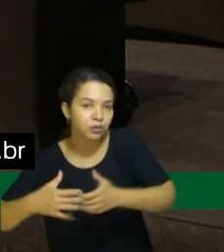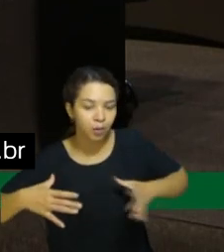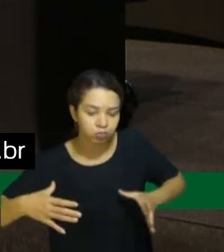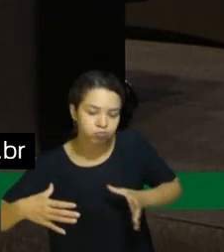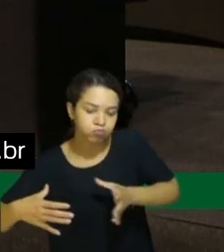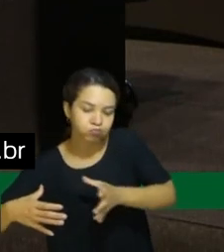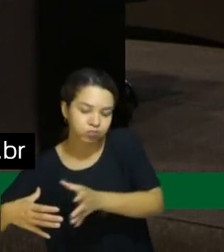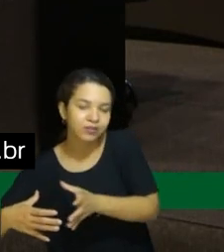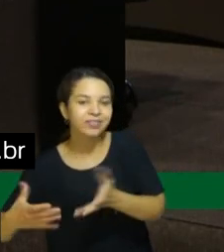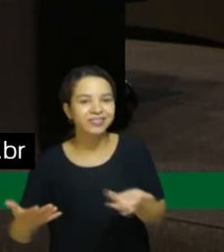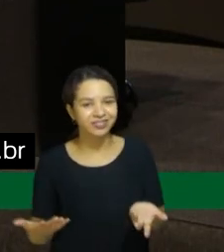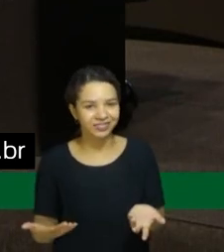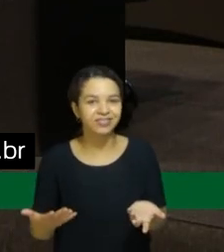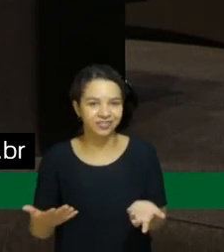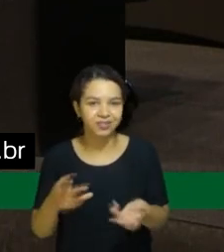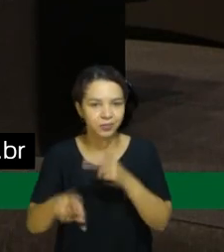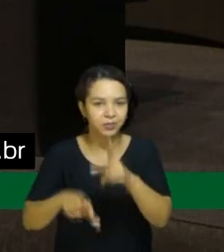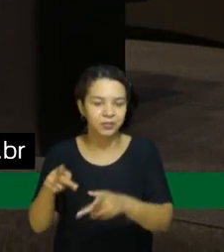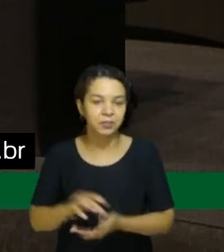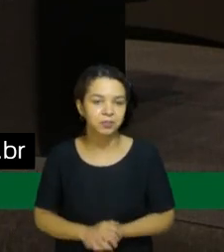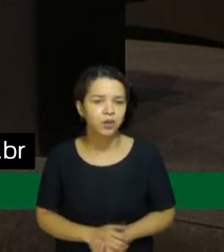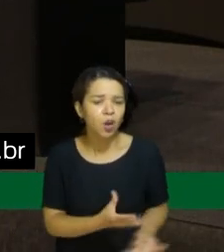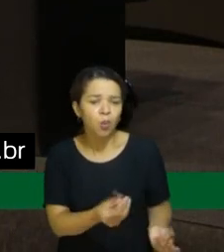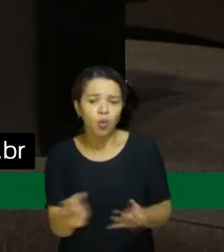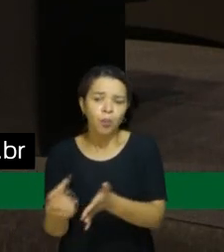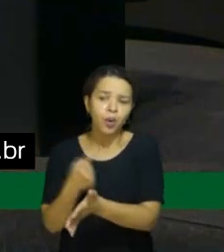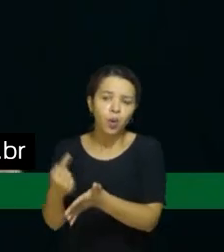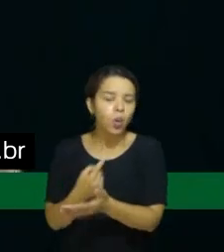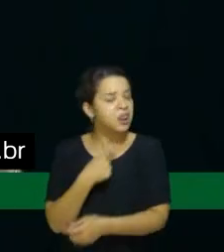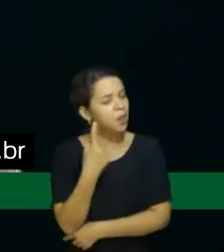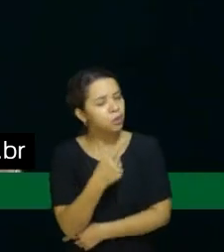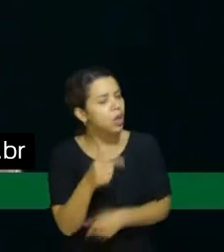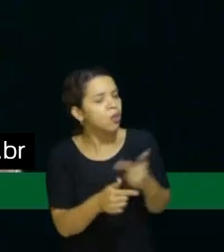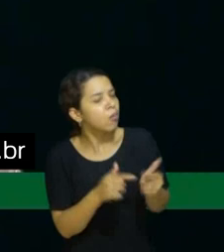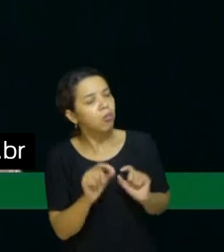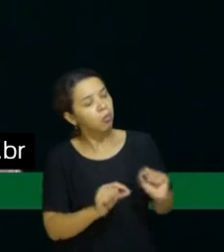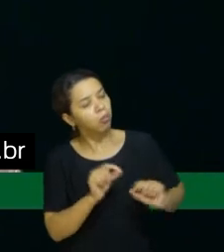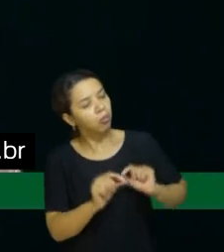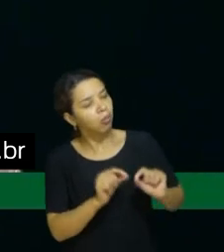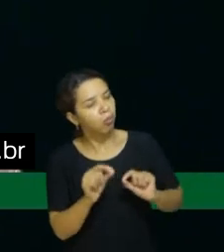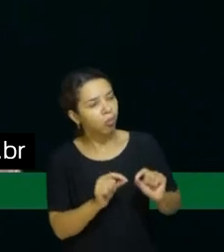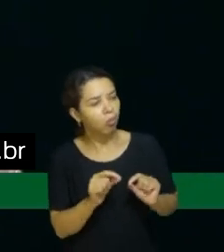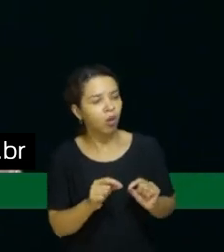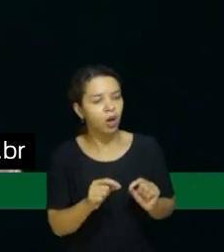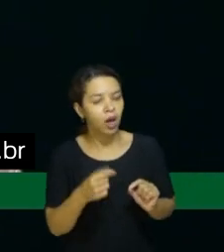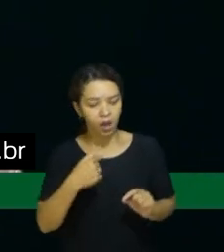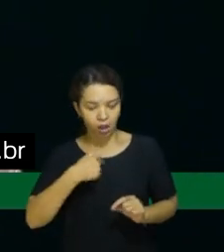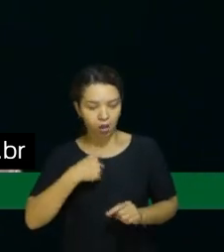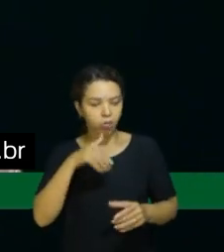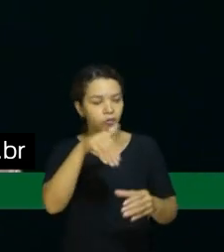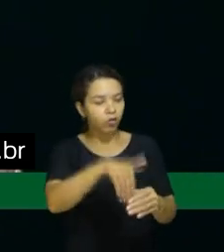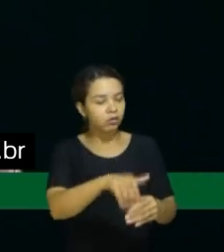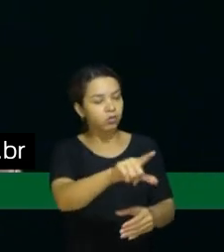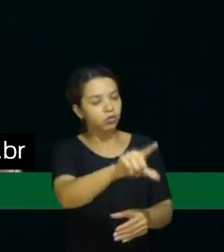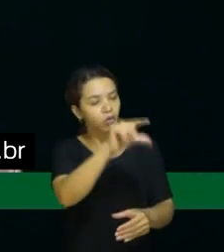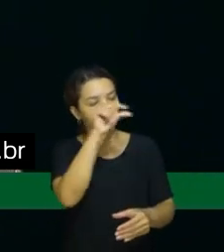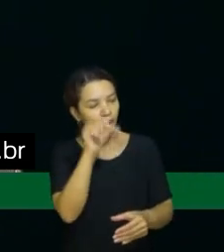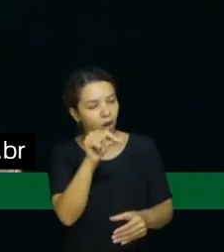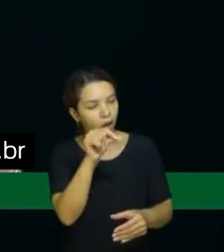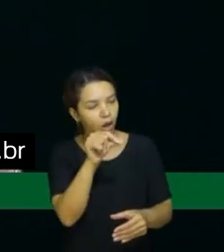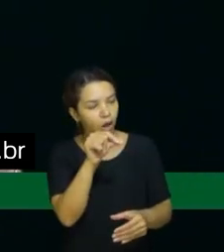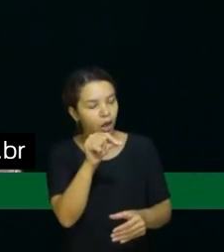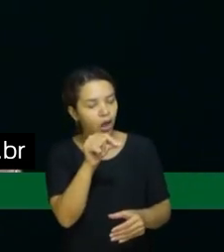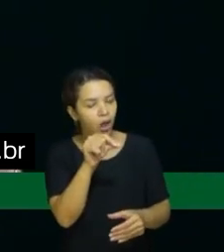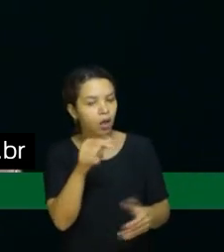delas me perguntam e pergunta a todos vocês o que um deputado faz o que aquela pessoa que nós votamos lá nas eleições